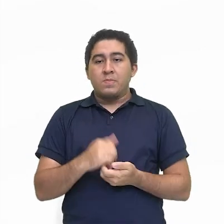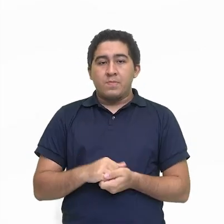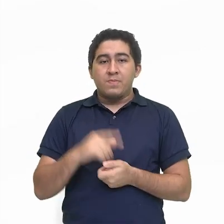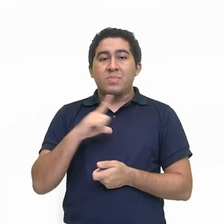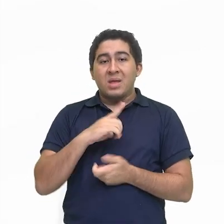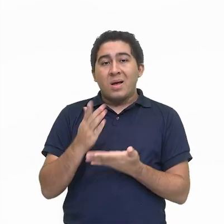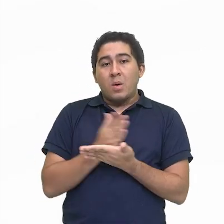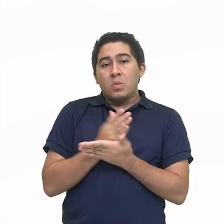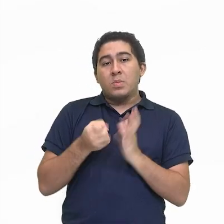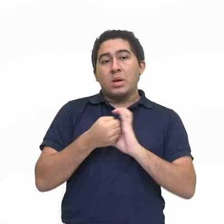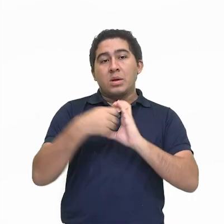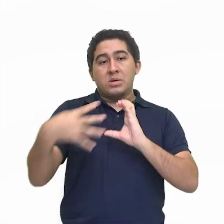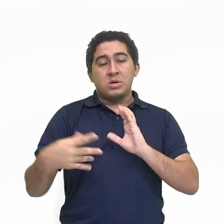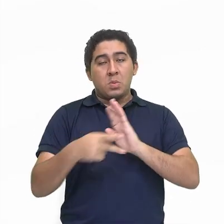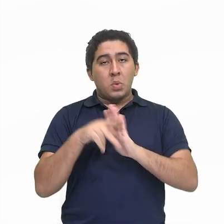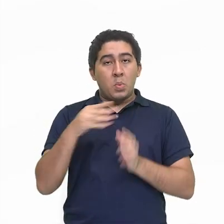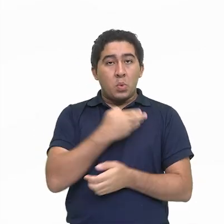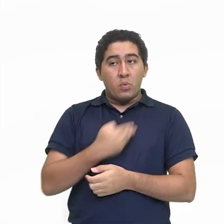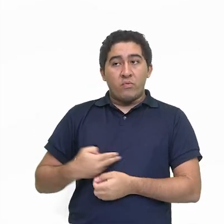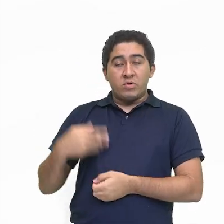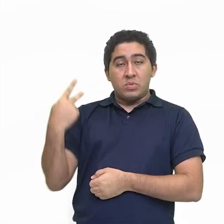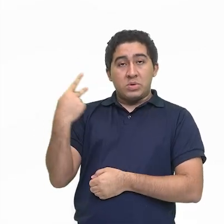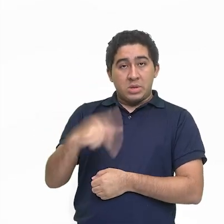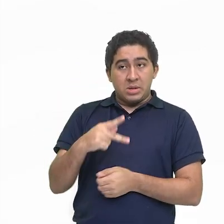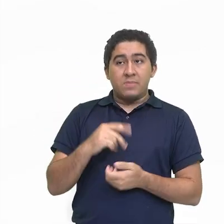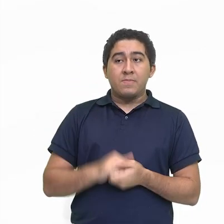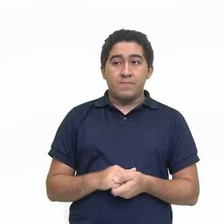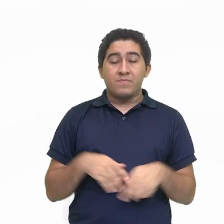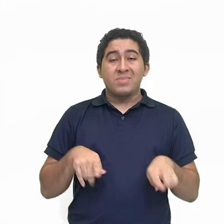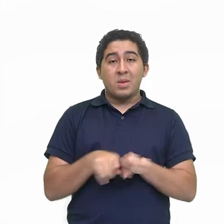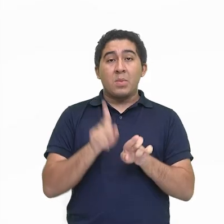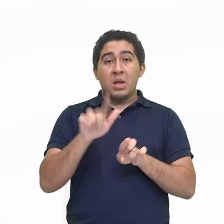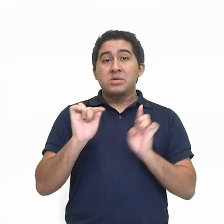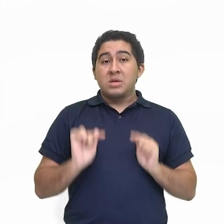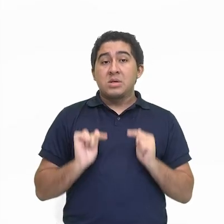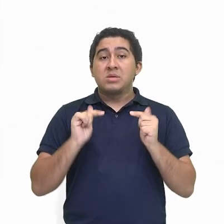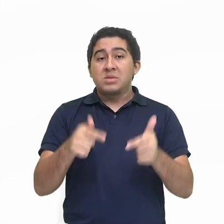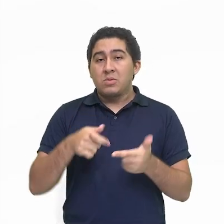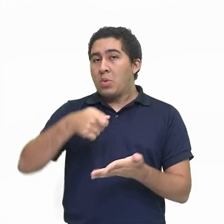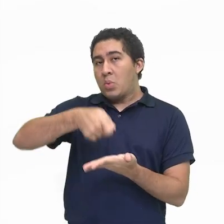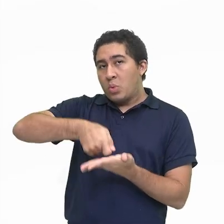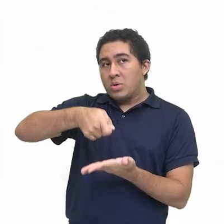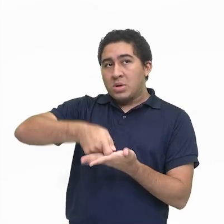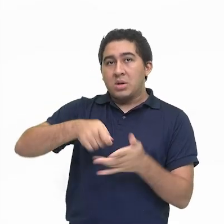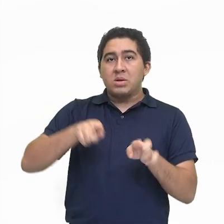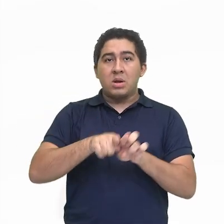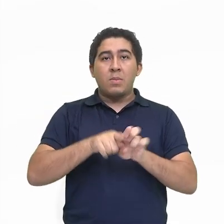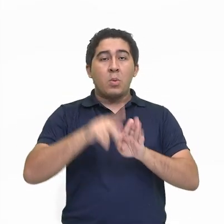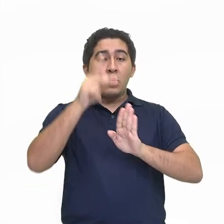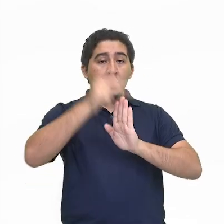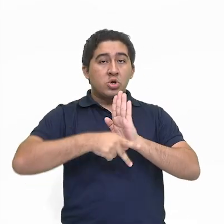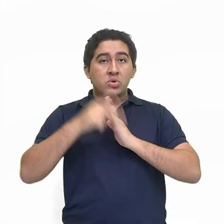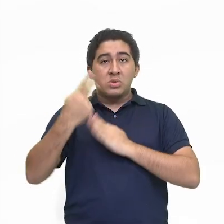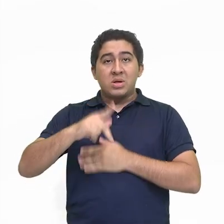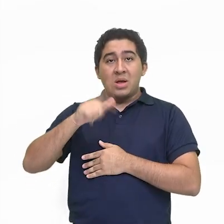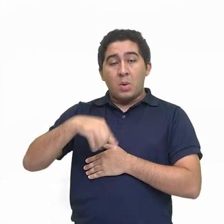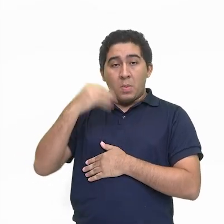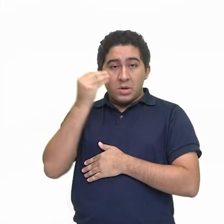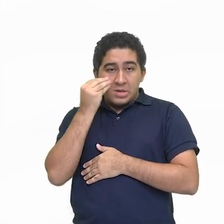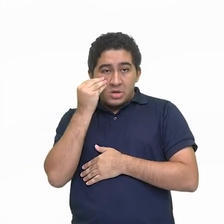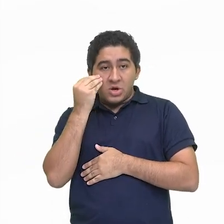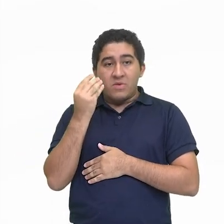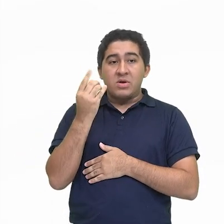algumas características do governo Fernando Collor de Mello, né? Essas ações autoritárias, o Plano Collor numa tentativa